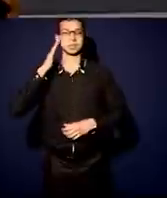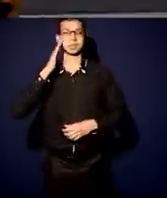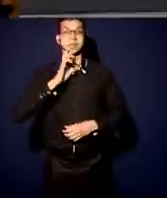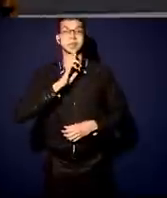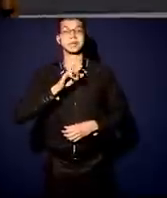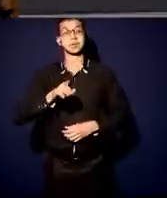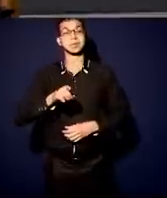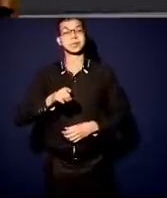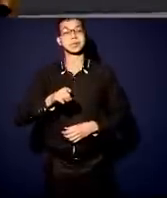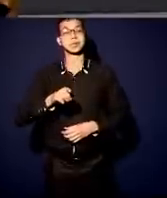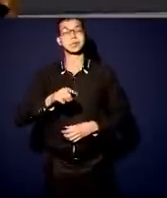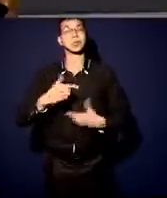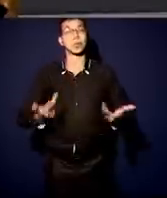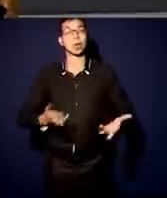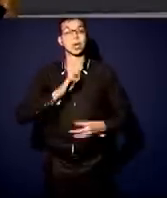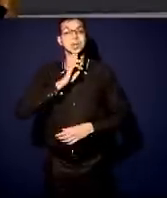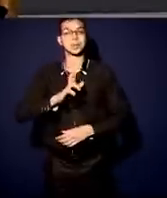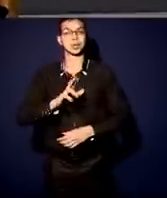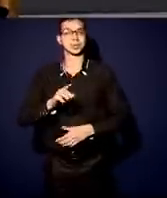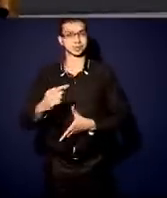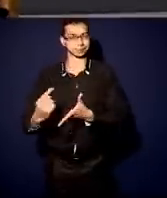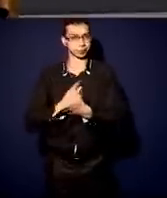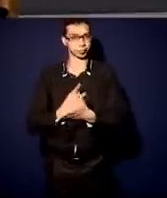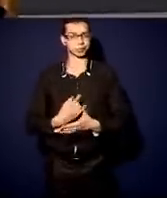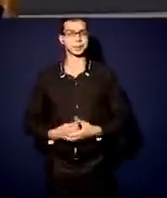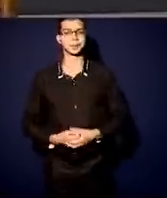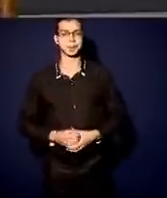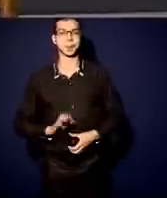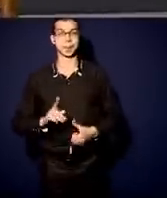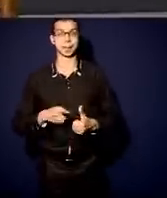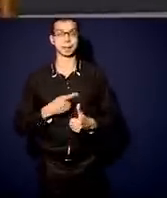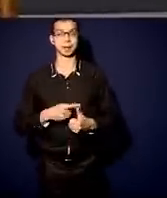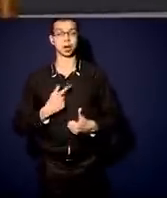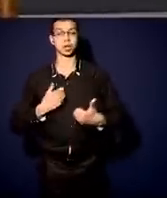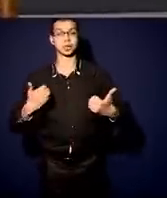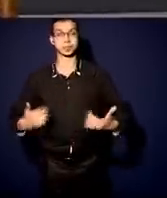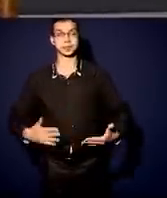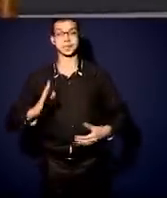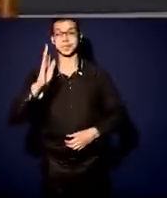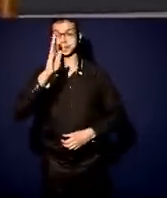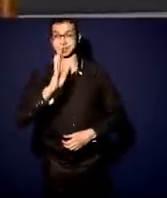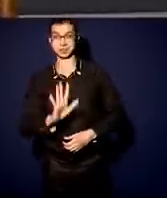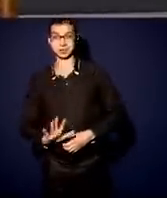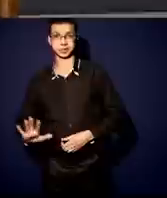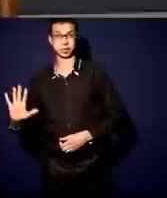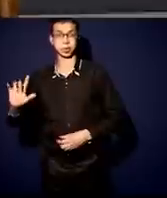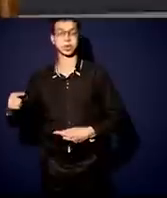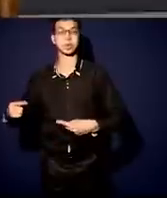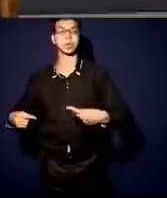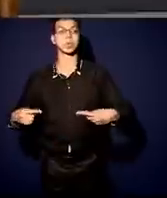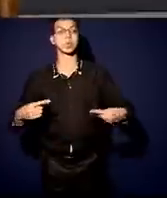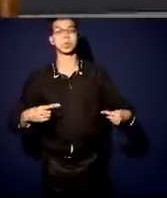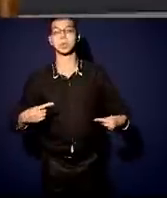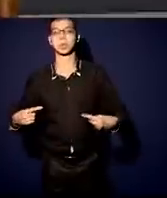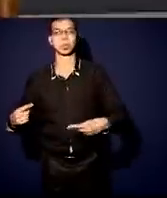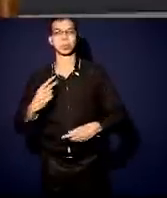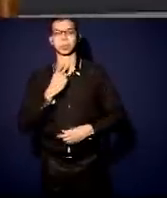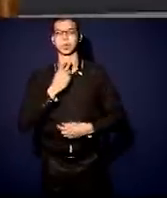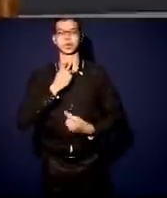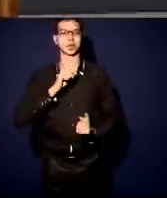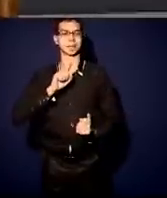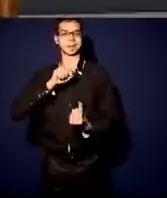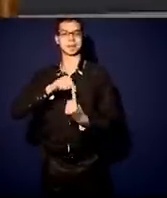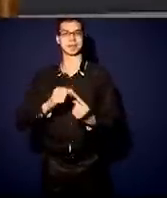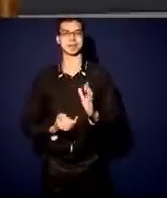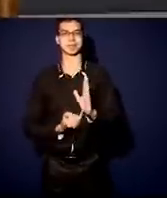é primeiro que eu acho que o Grande debate no Brasil hoje não deveria não deveria ser meta de inflação a gente